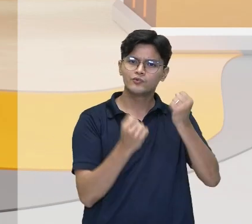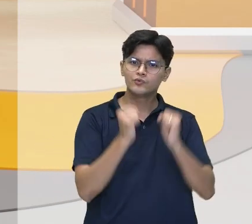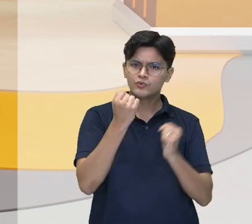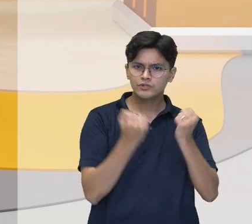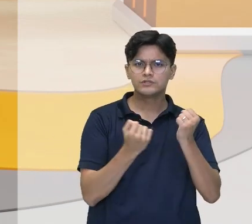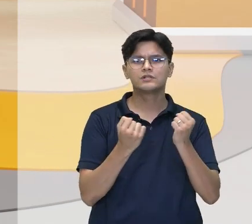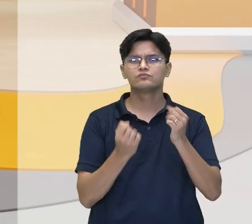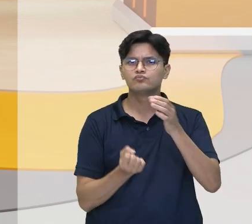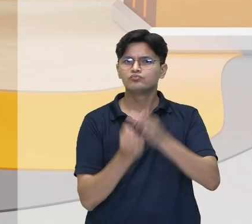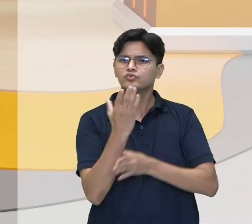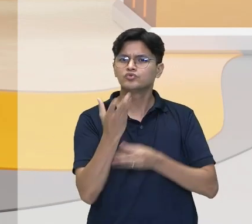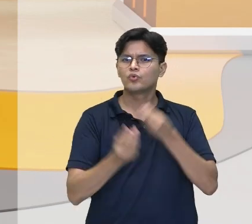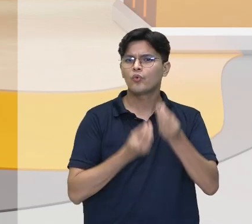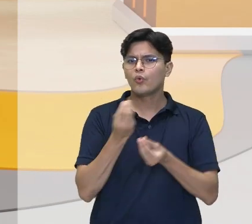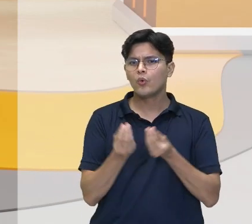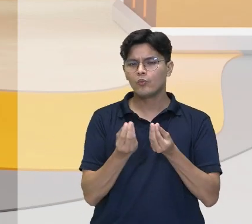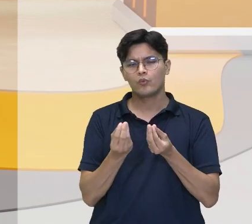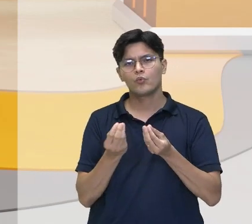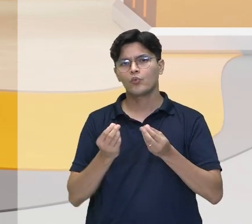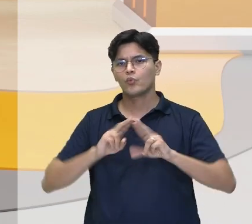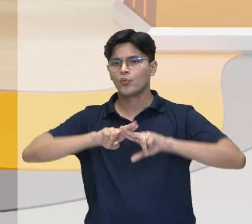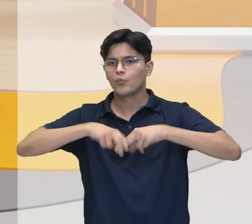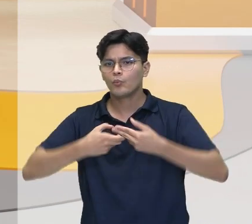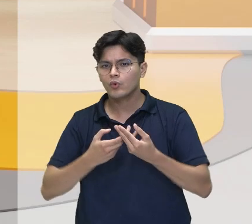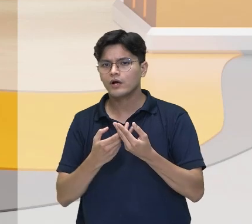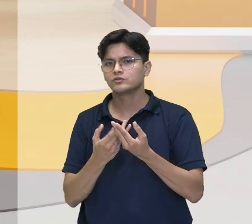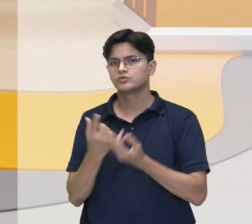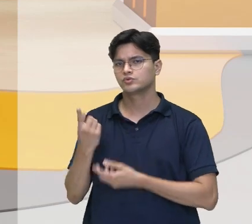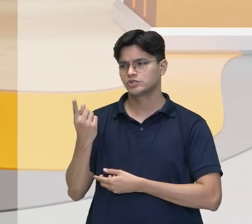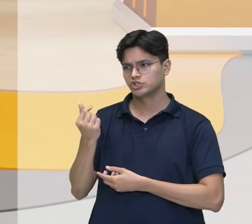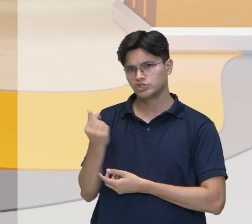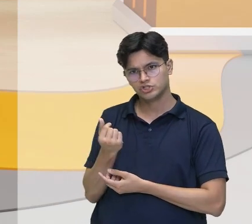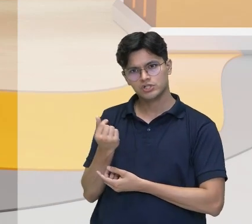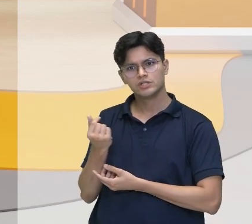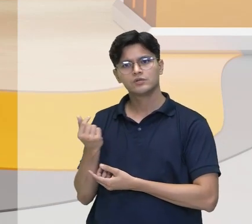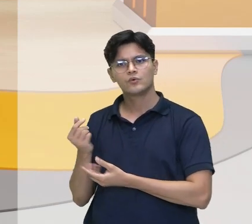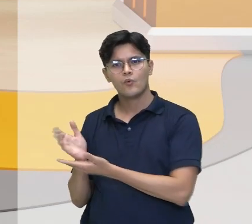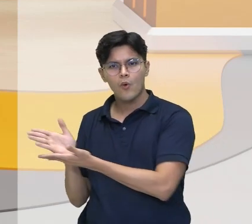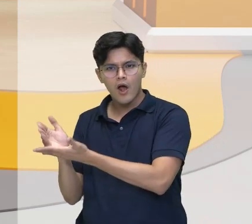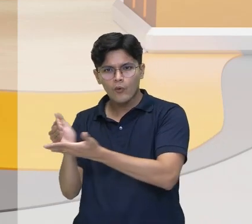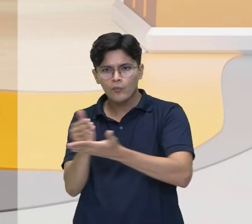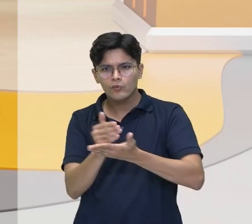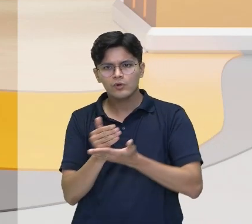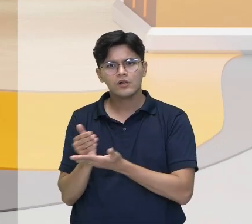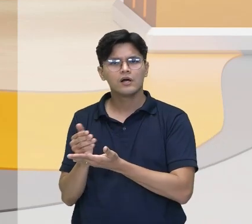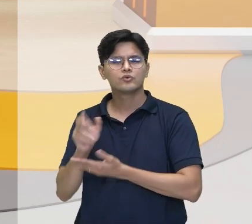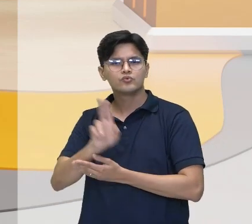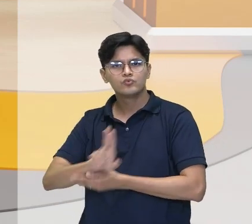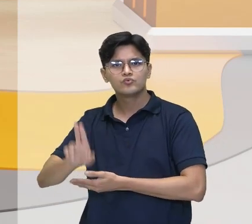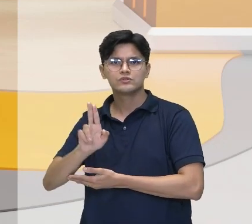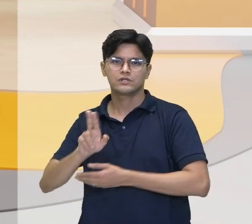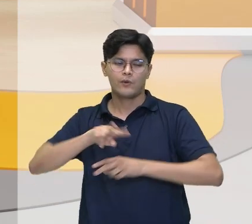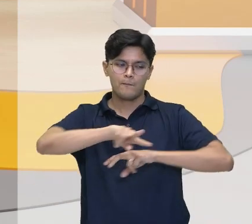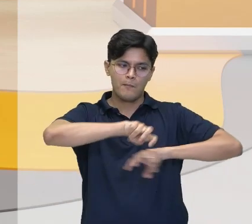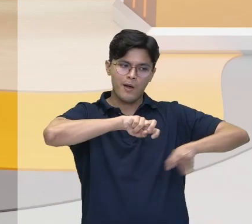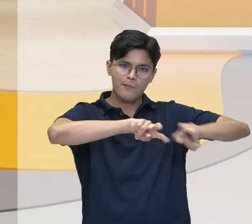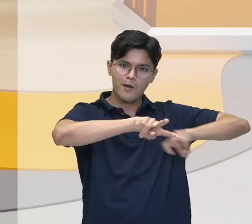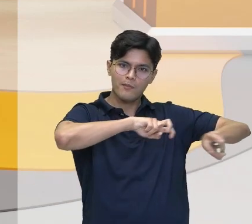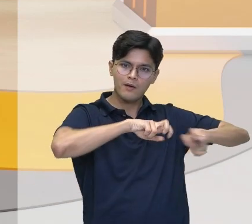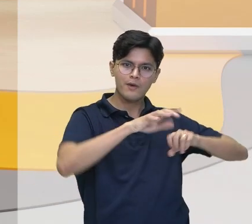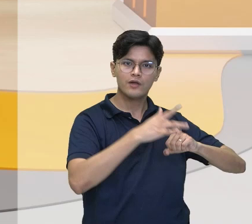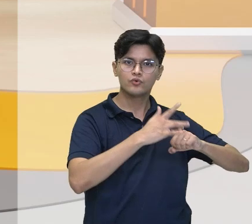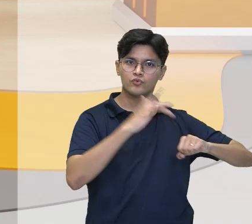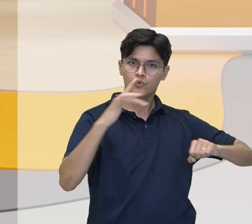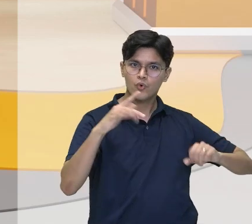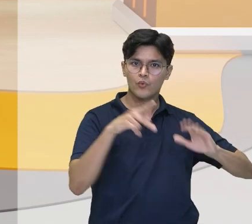com o dinheiro acumulado ali da exploração do ouro aqui do nosso país. Olha que interessante,